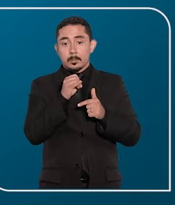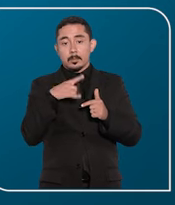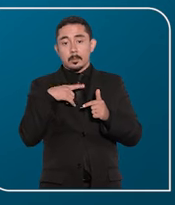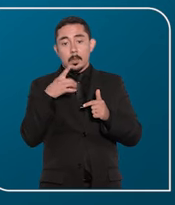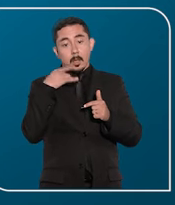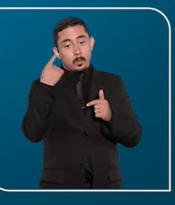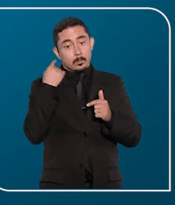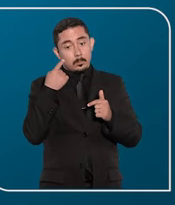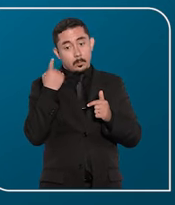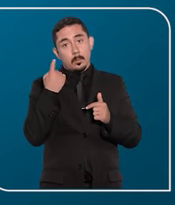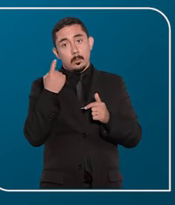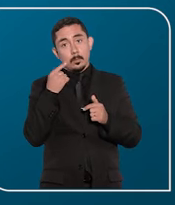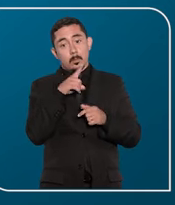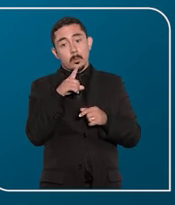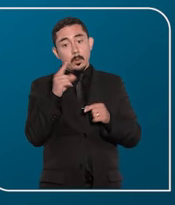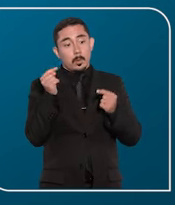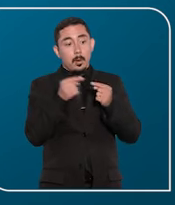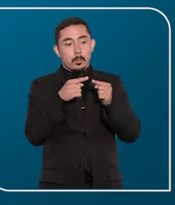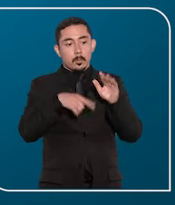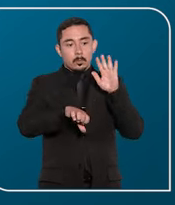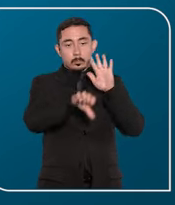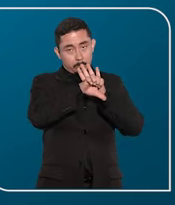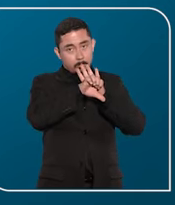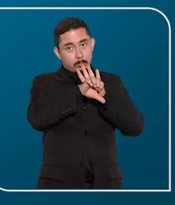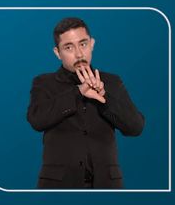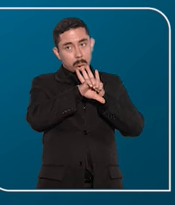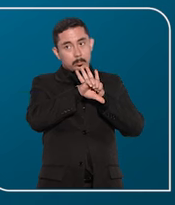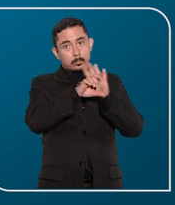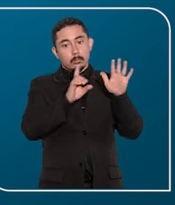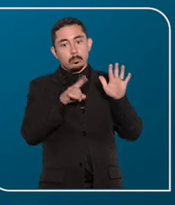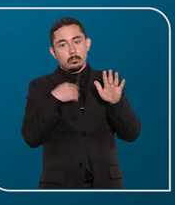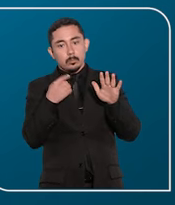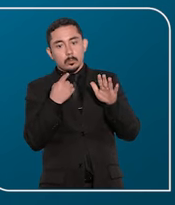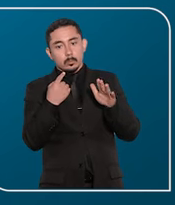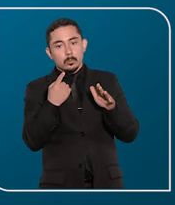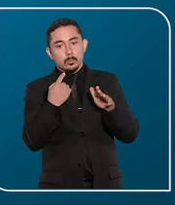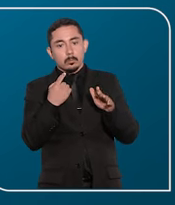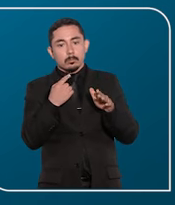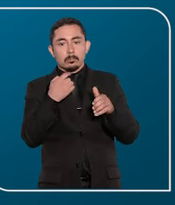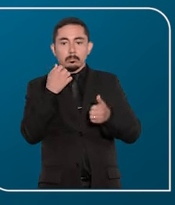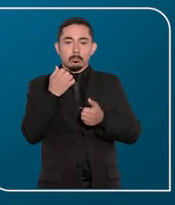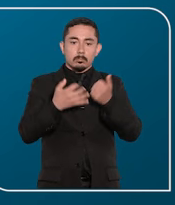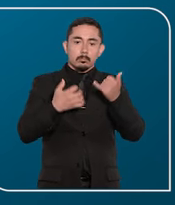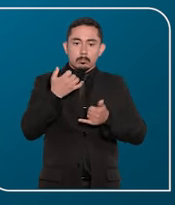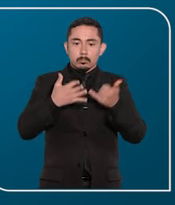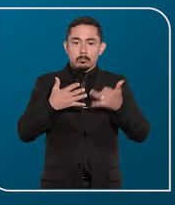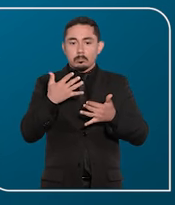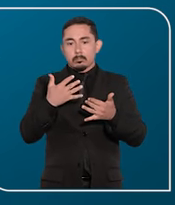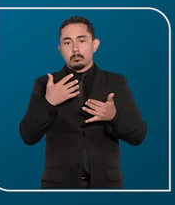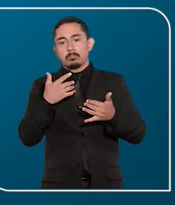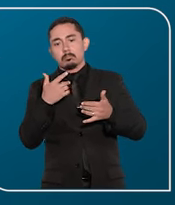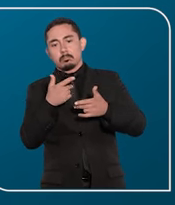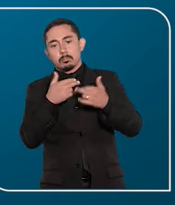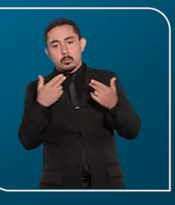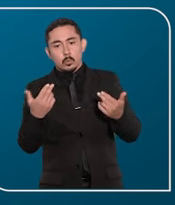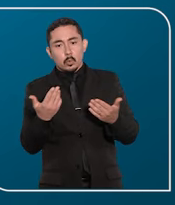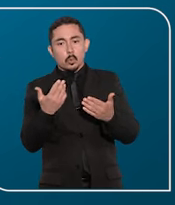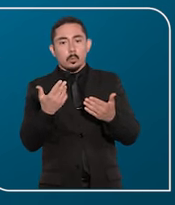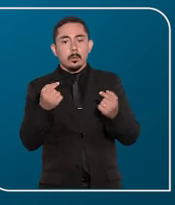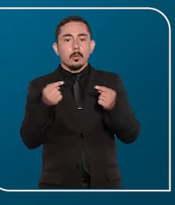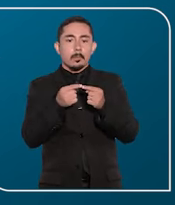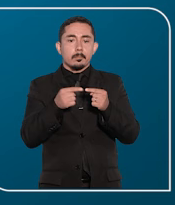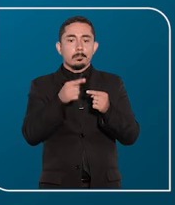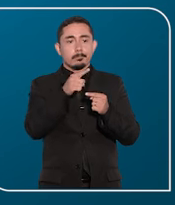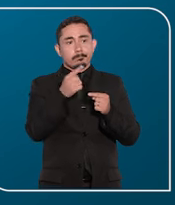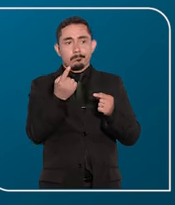advogado esteja cometendo um delito, um crime, nossas falas, nossas atitudes, nossos gestos, eles são